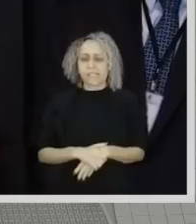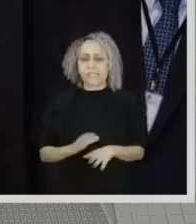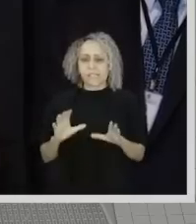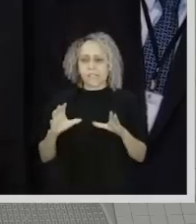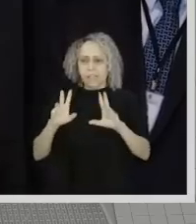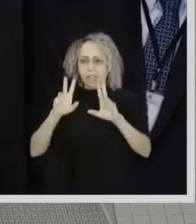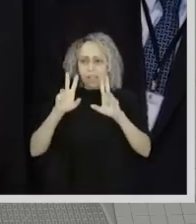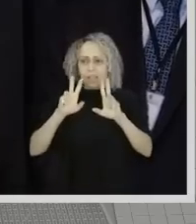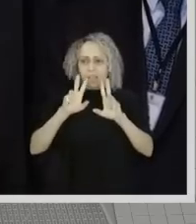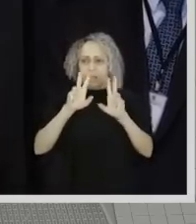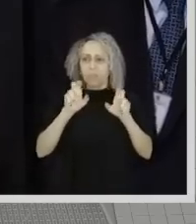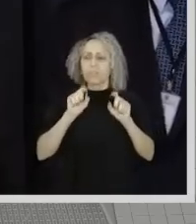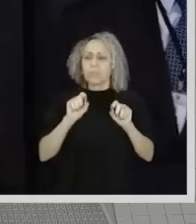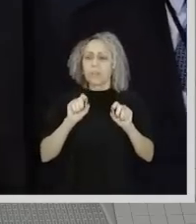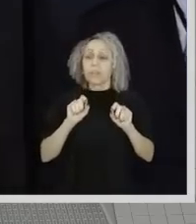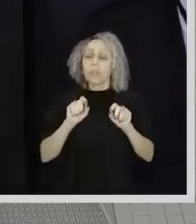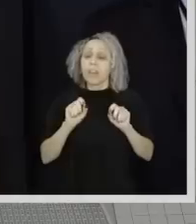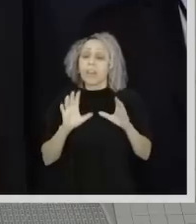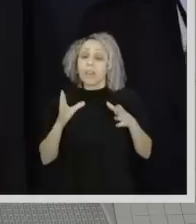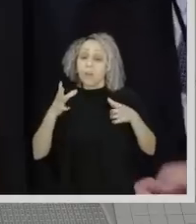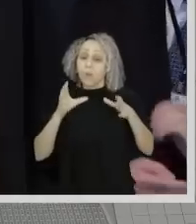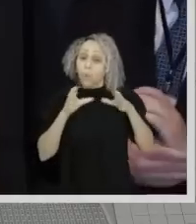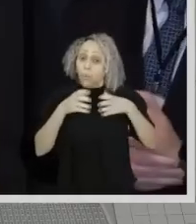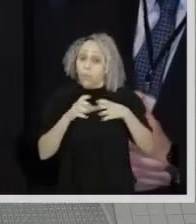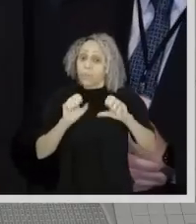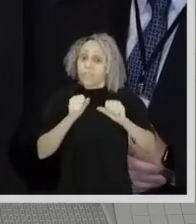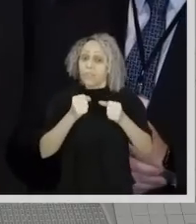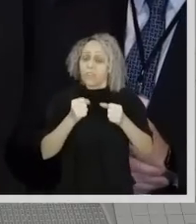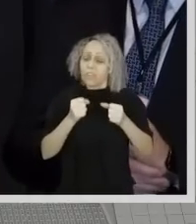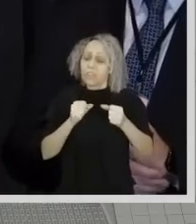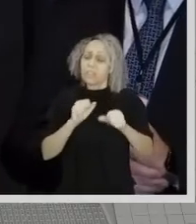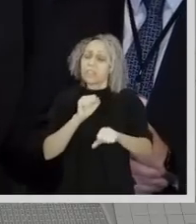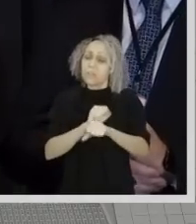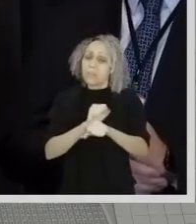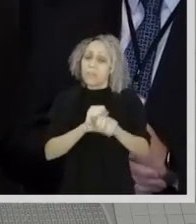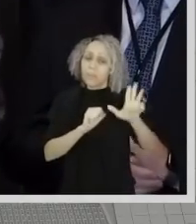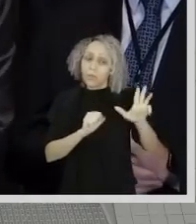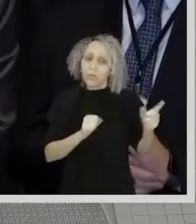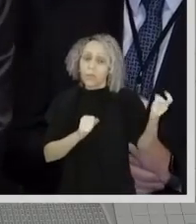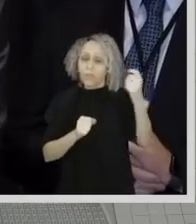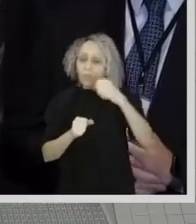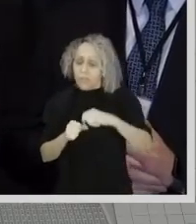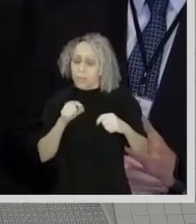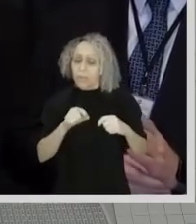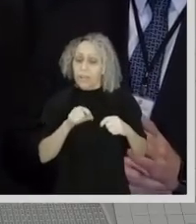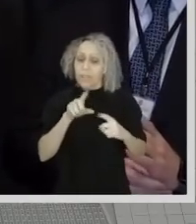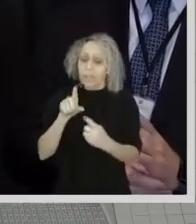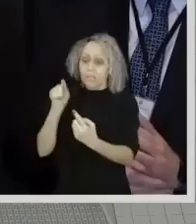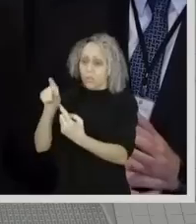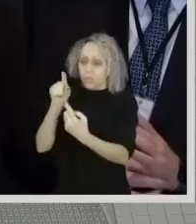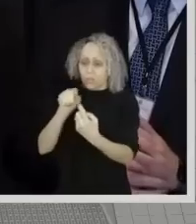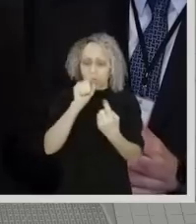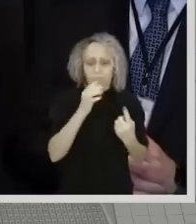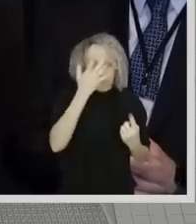sobre a implantação de novas obras. Aqui no Rio de Janeiro, especialmente, há também uma expectativa, hoje pela manhã,